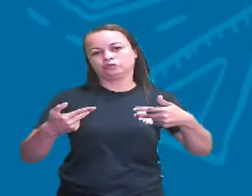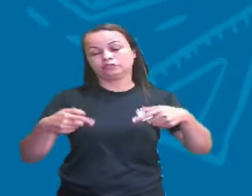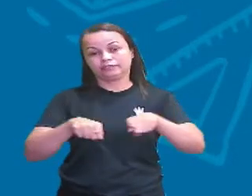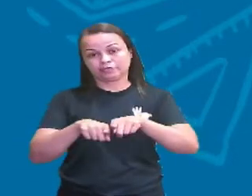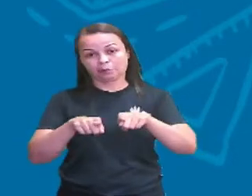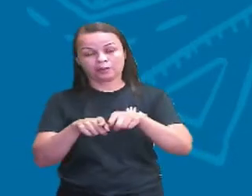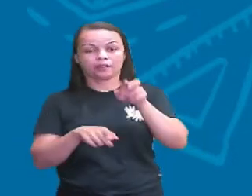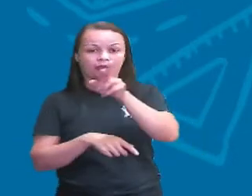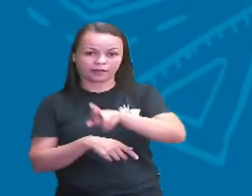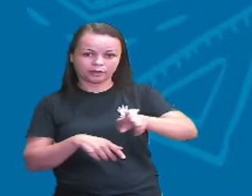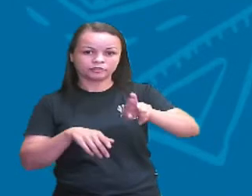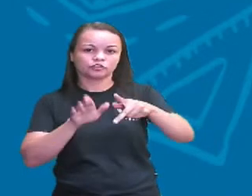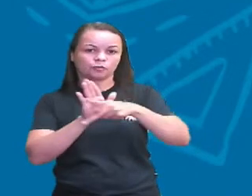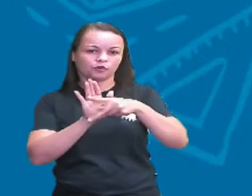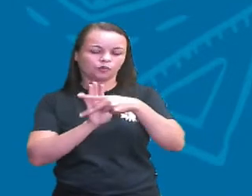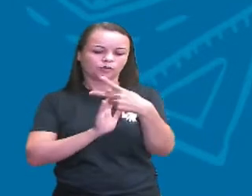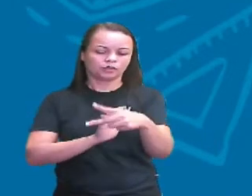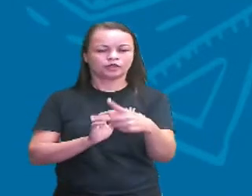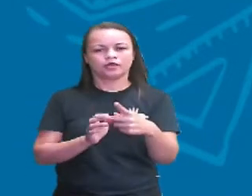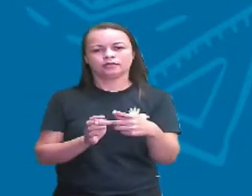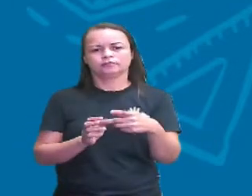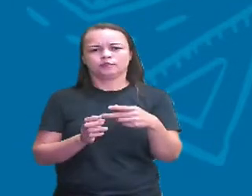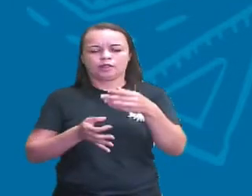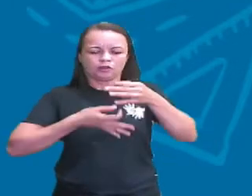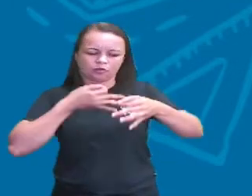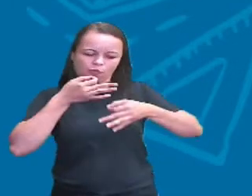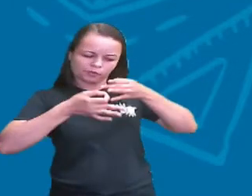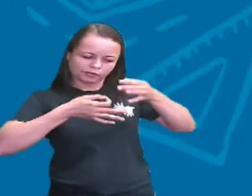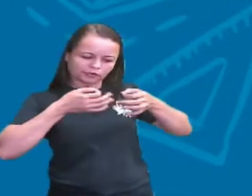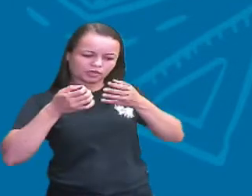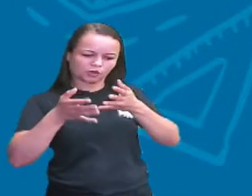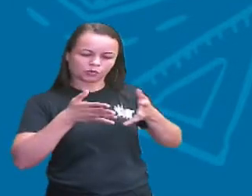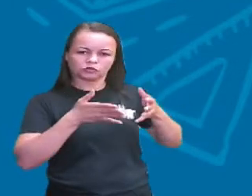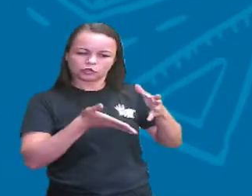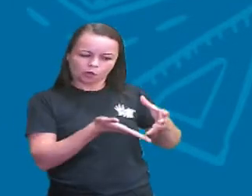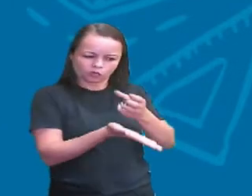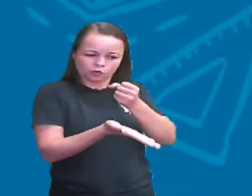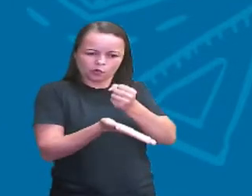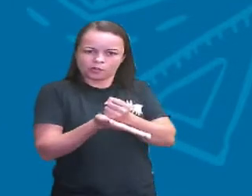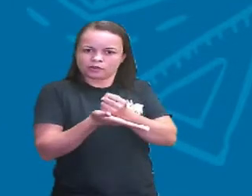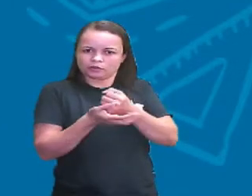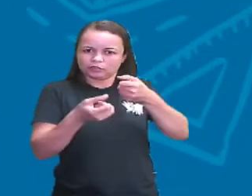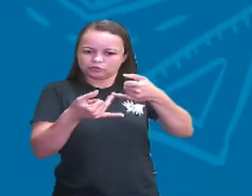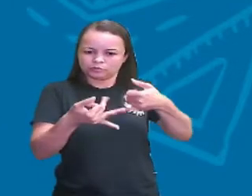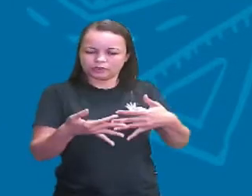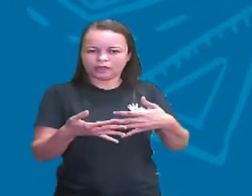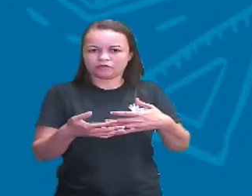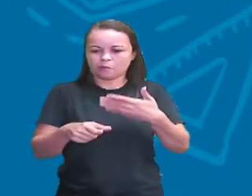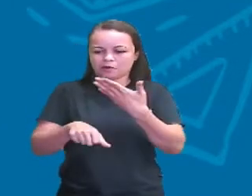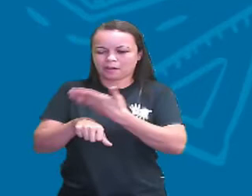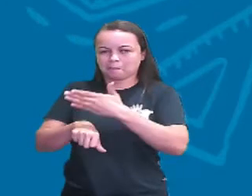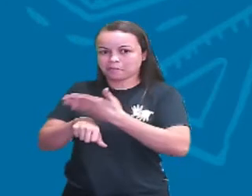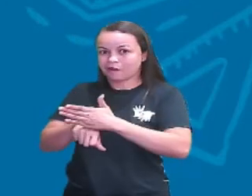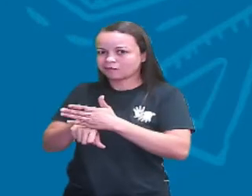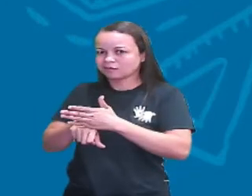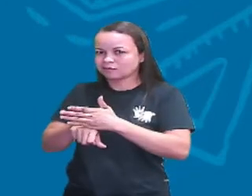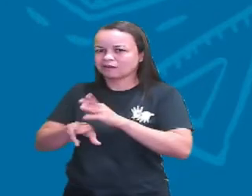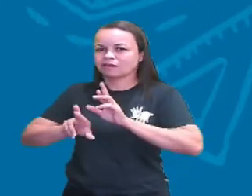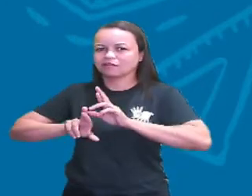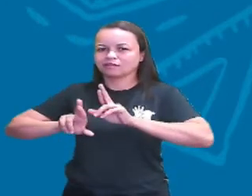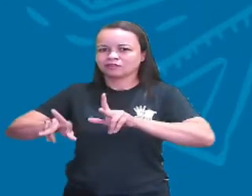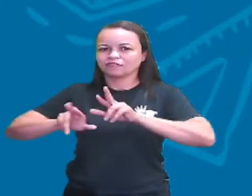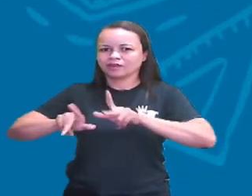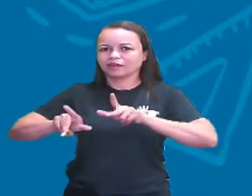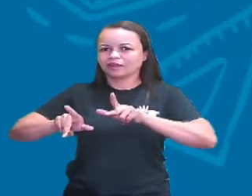tinham. Tá? Então, eles justificavam o domínio de um jeito, Mas na prática, as razões que levavam